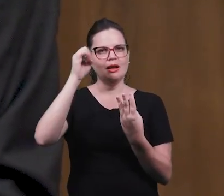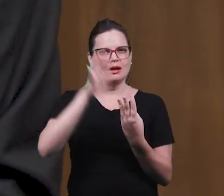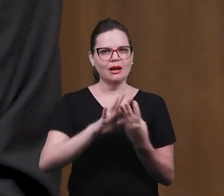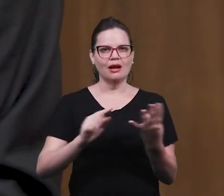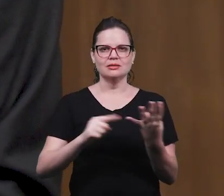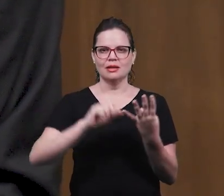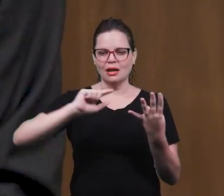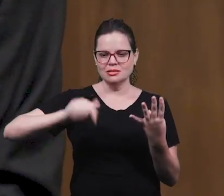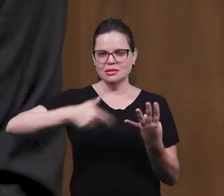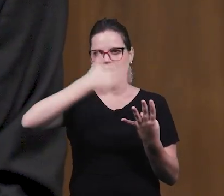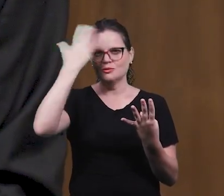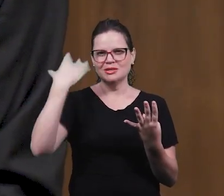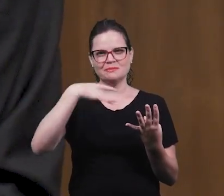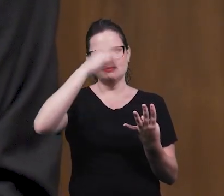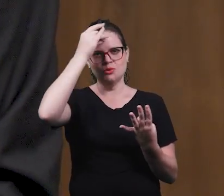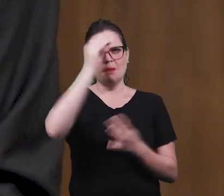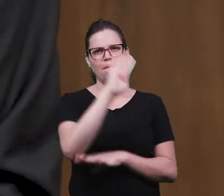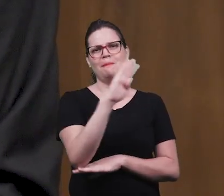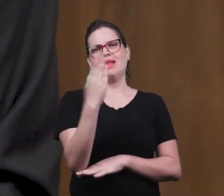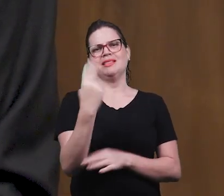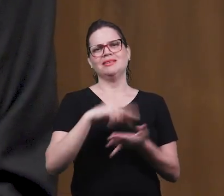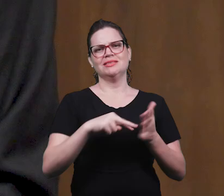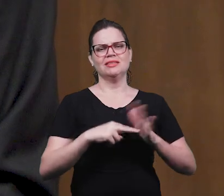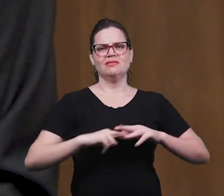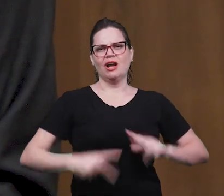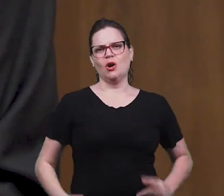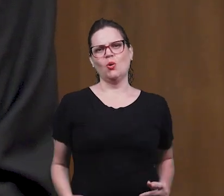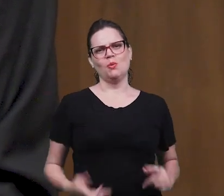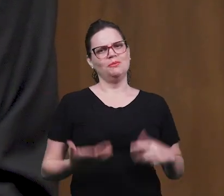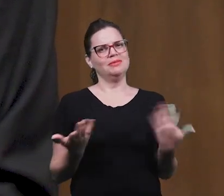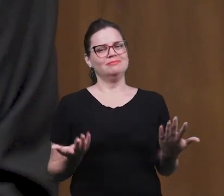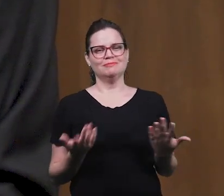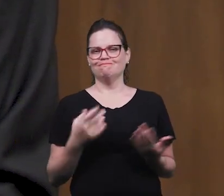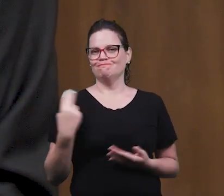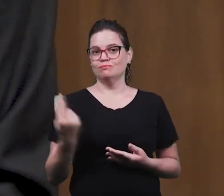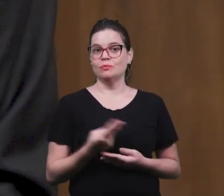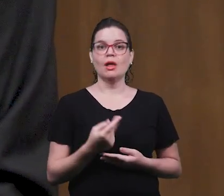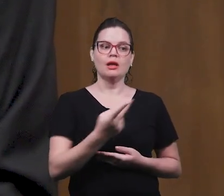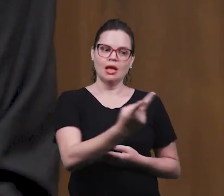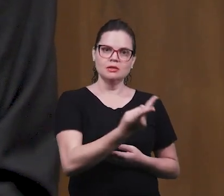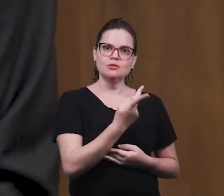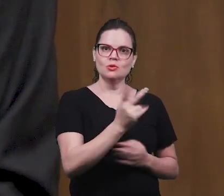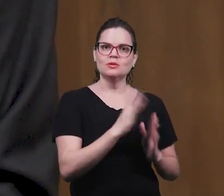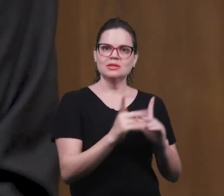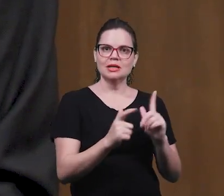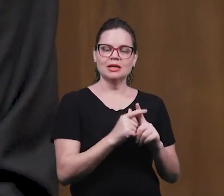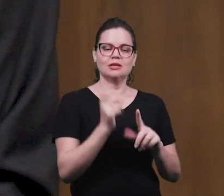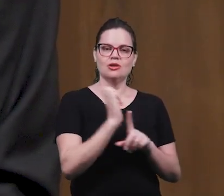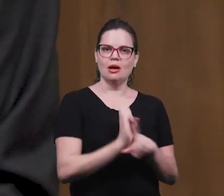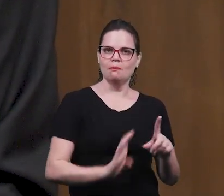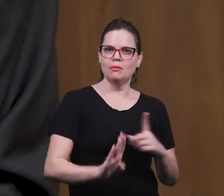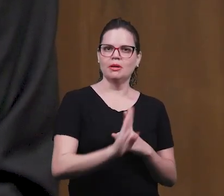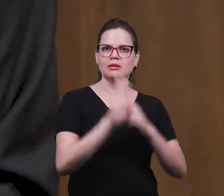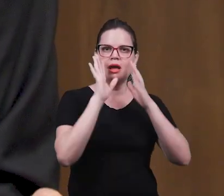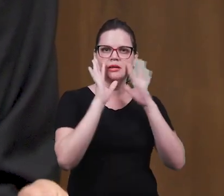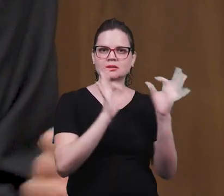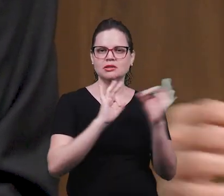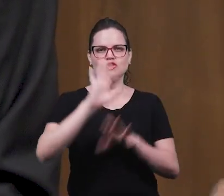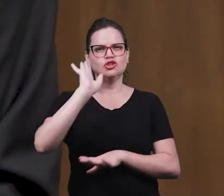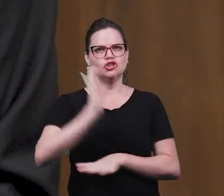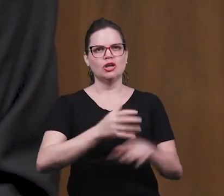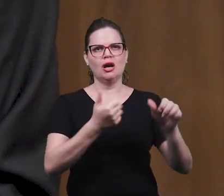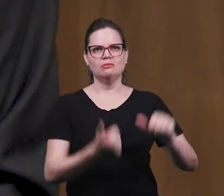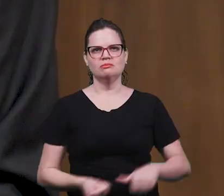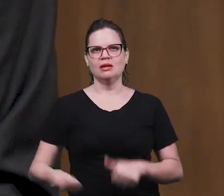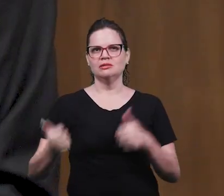Espírito Santo. Hoje essas 2 igrejas, elas acompanham a Escola Bíblica Dominical, elas têm satélite, nós já fizemos